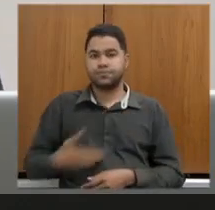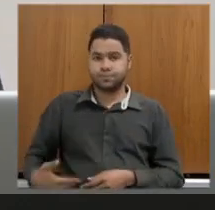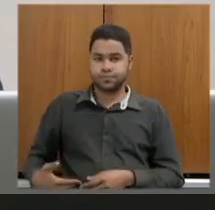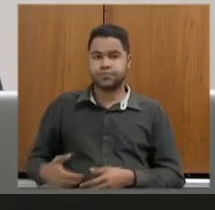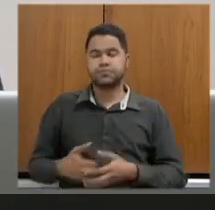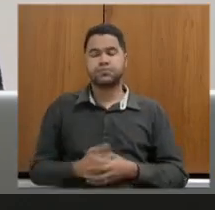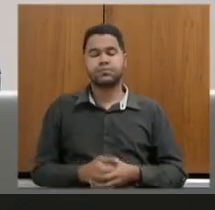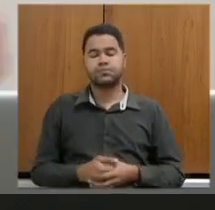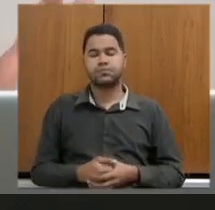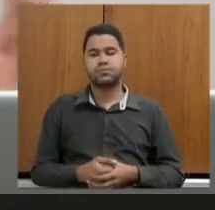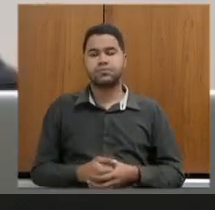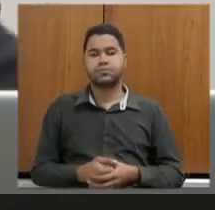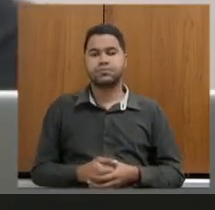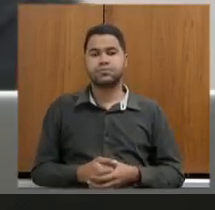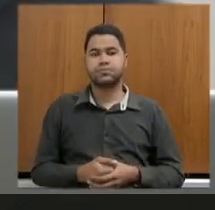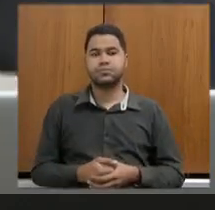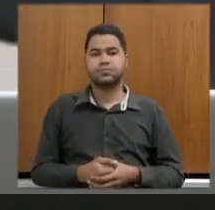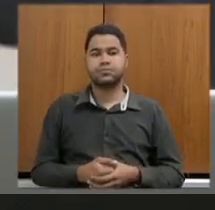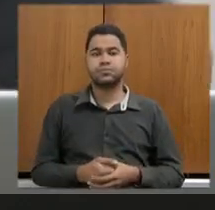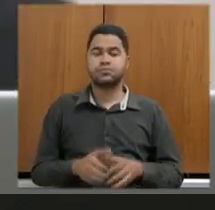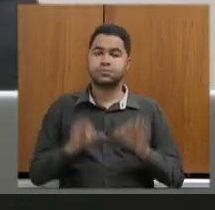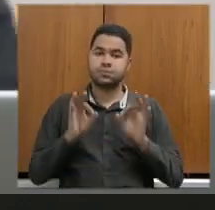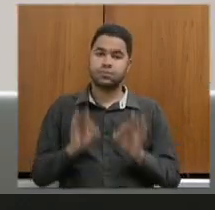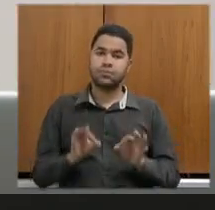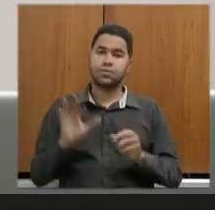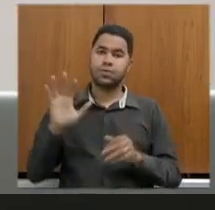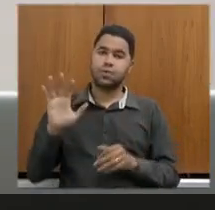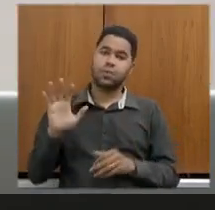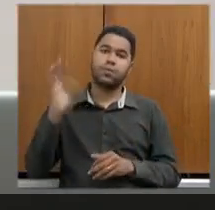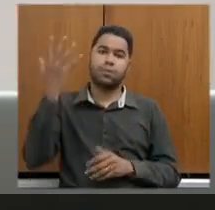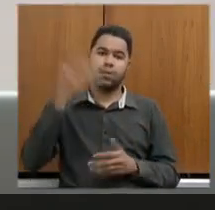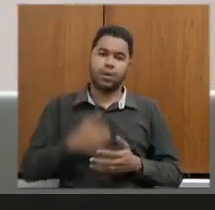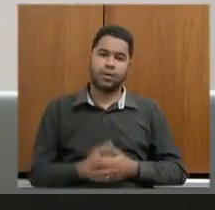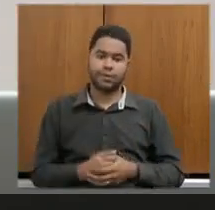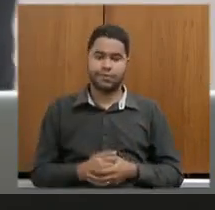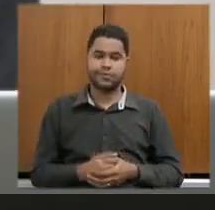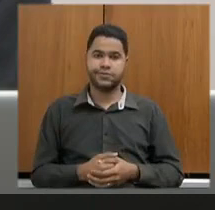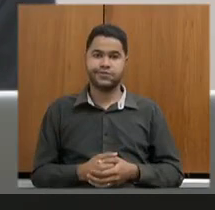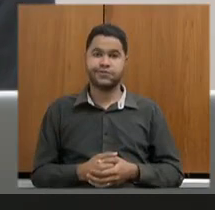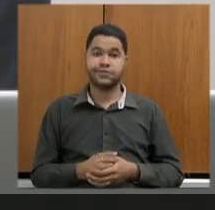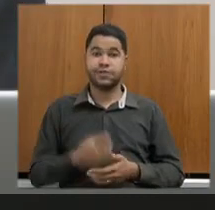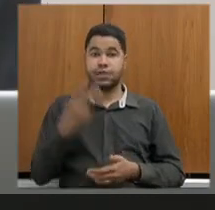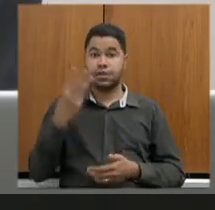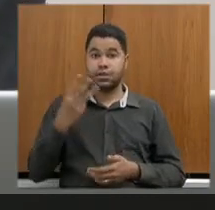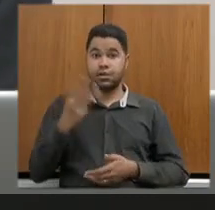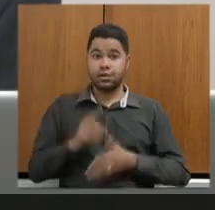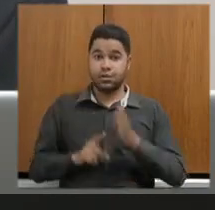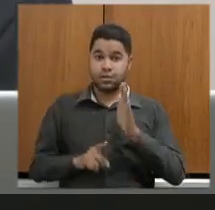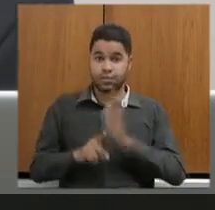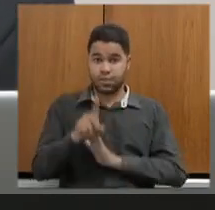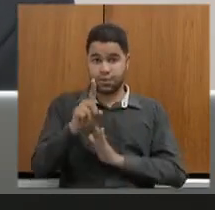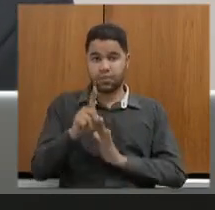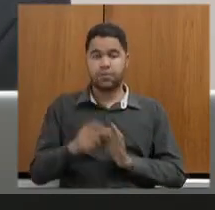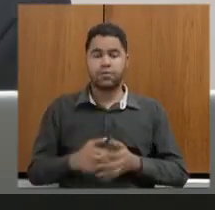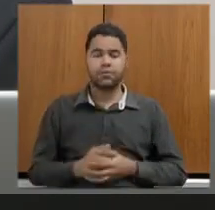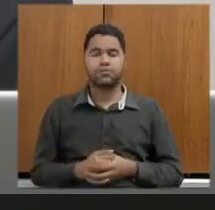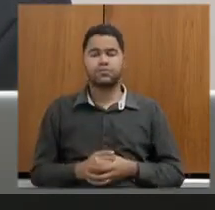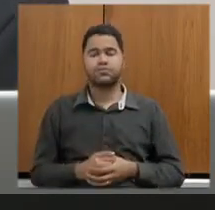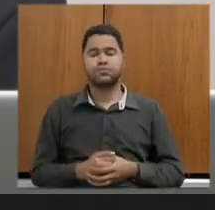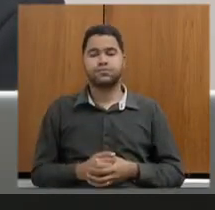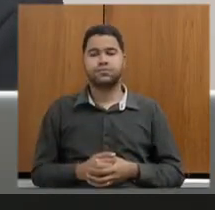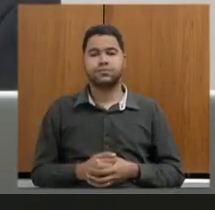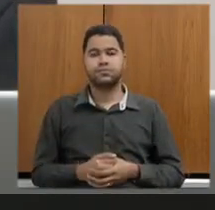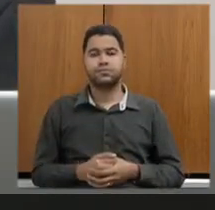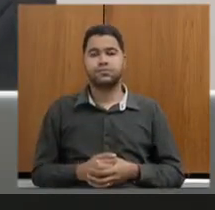é e obviamente os impactos que só tem a terceira pergunta que eu tô falando que o senhor ia